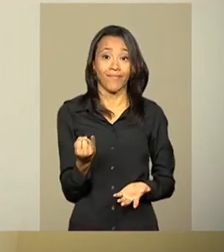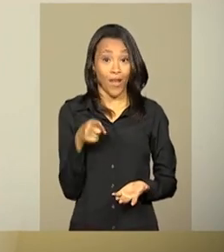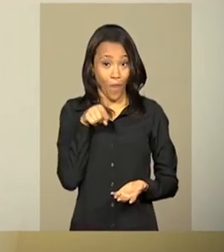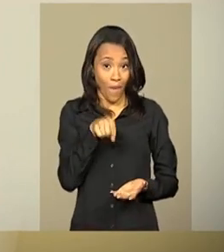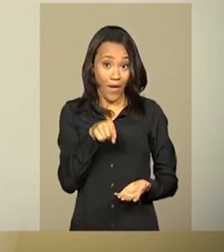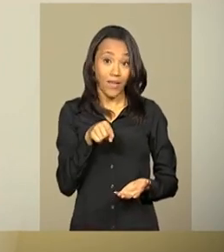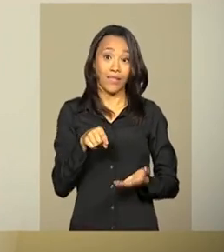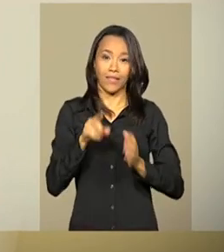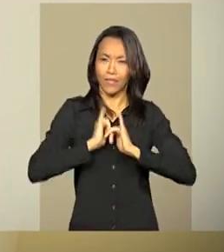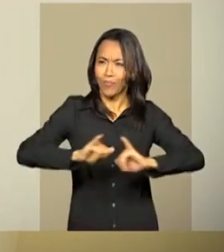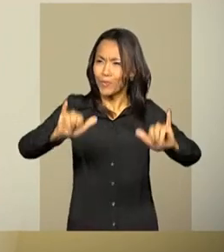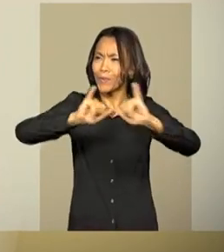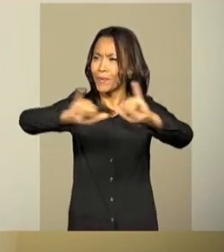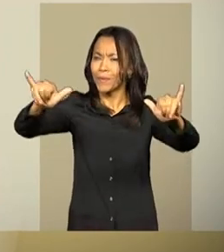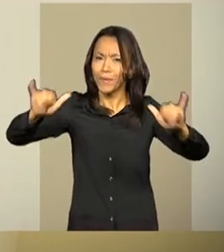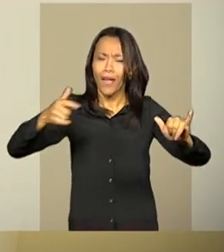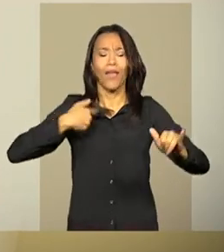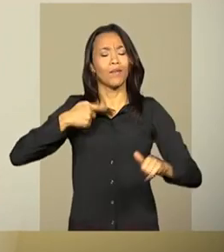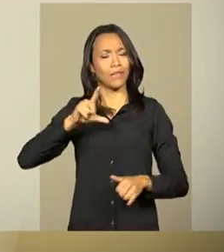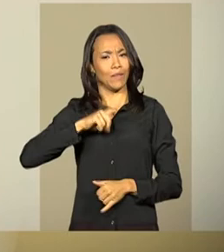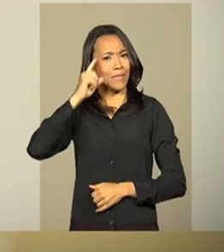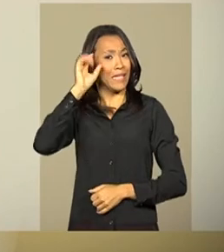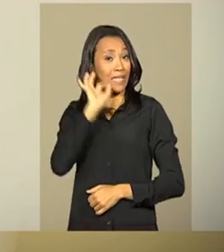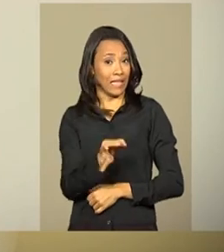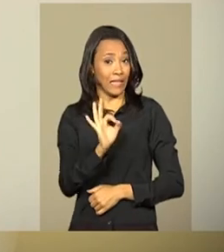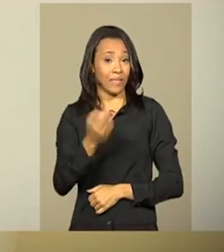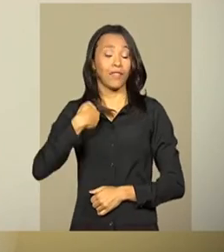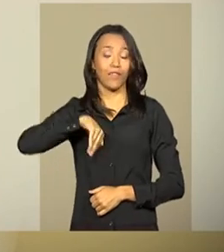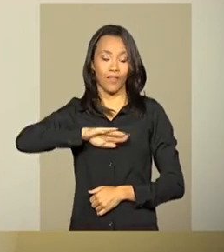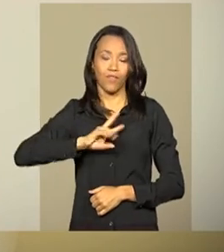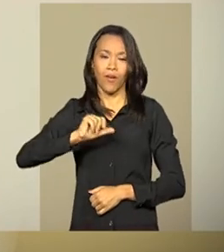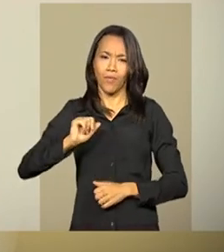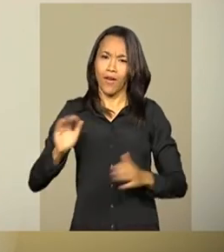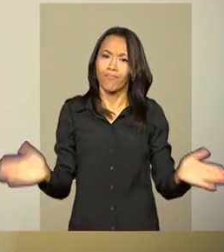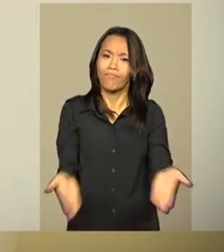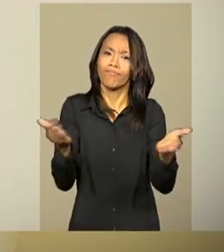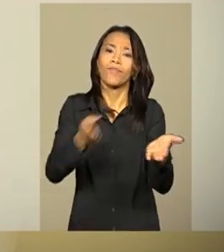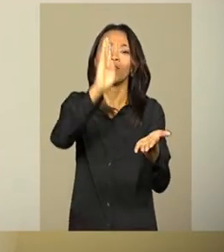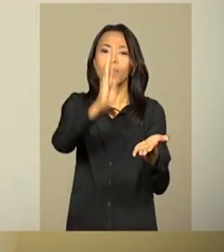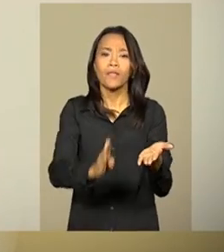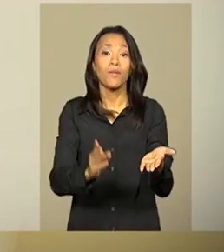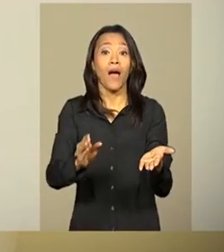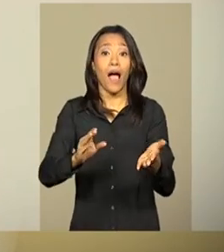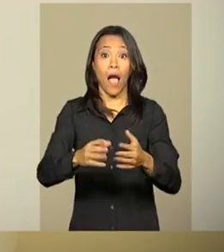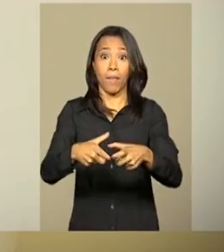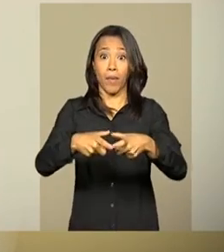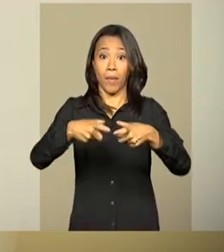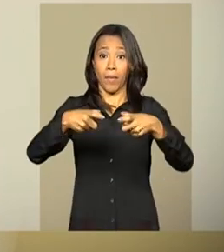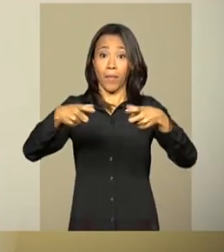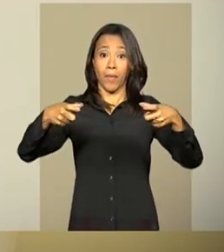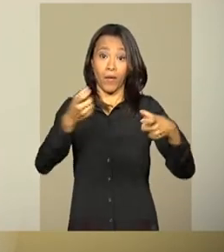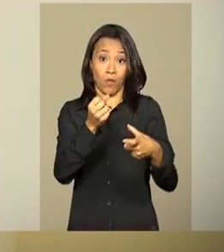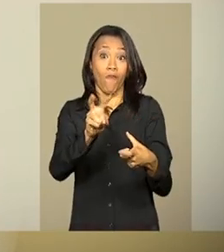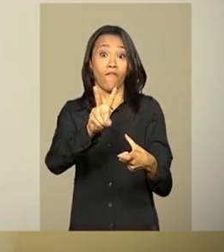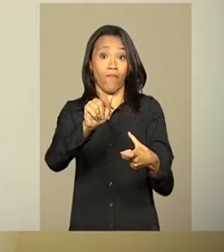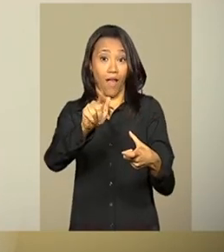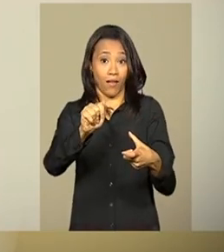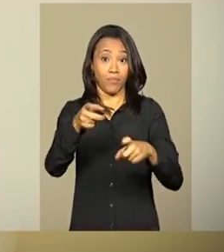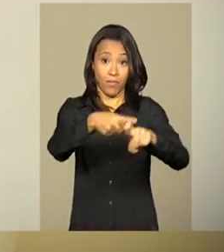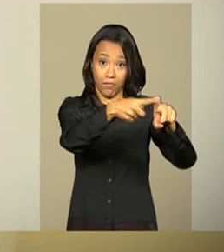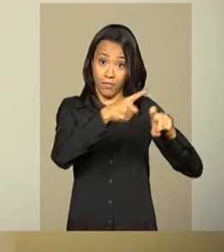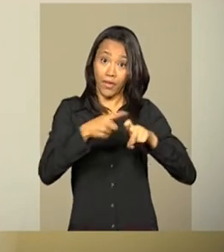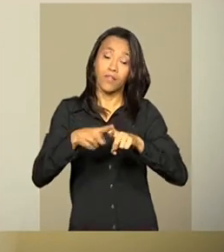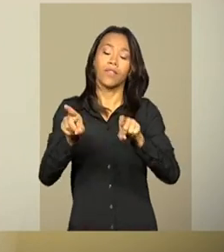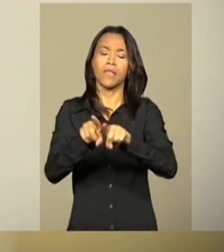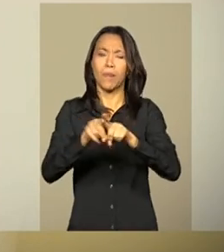essas medidas Luciano eu tenho certeza de que vamos ajudar o Brasil ampliar o número de médicos e dar mais qualidade